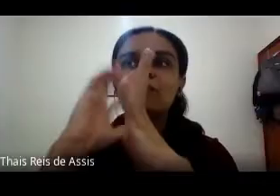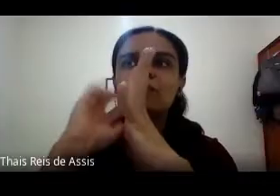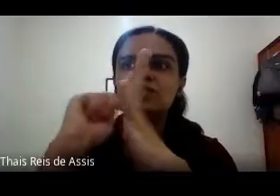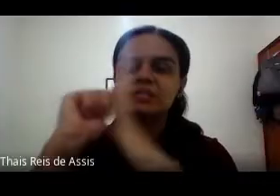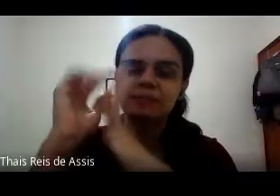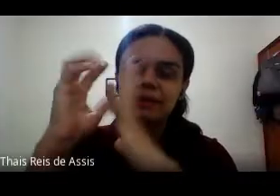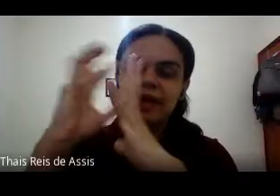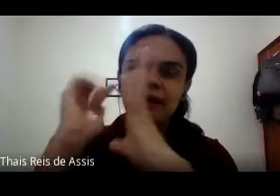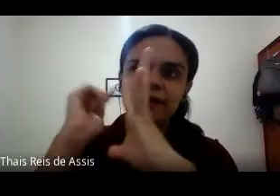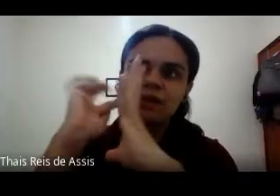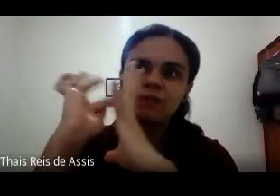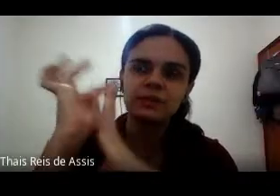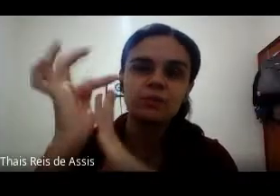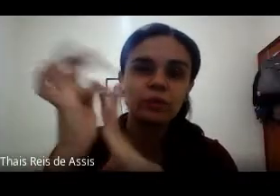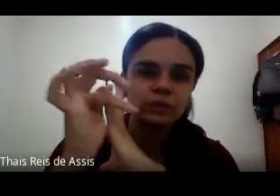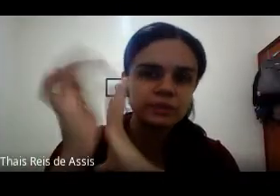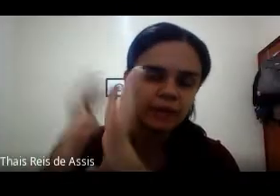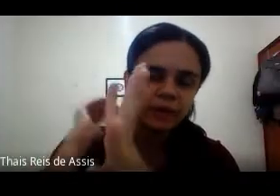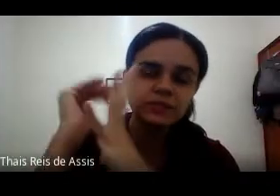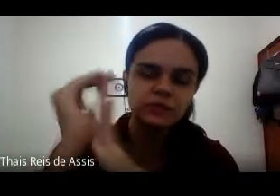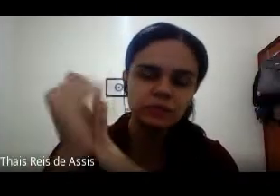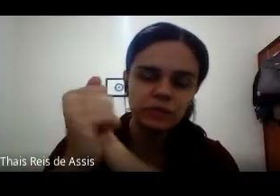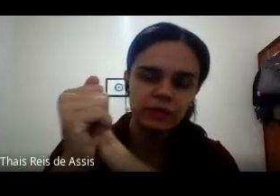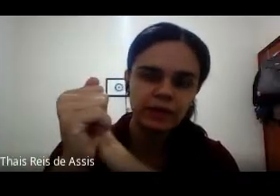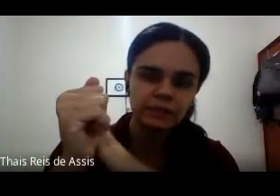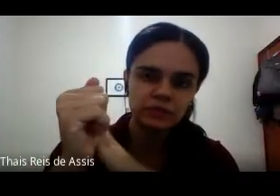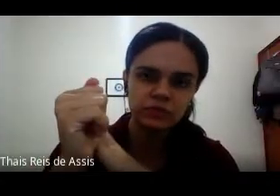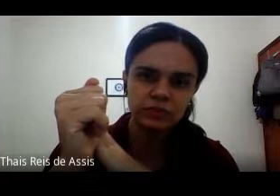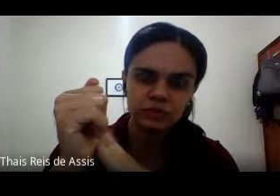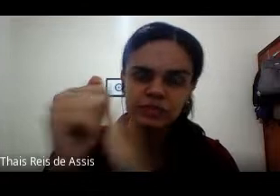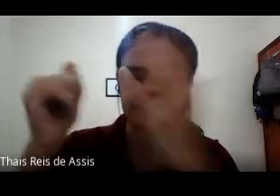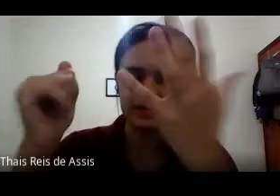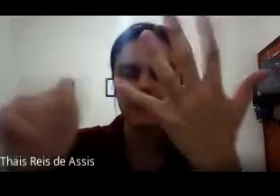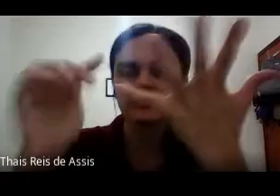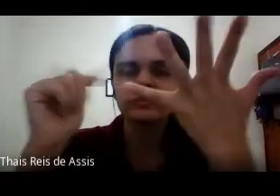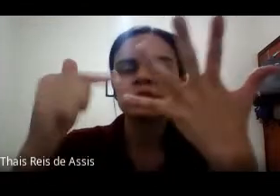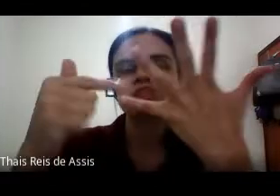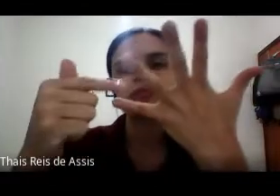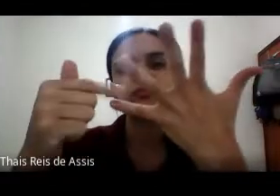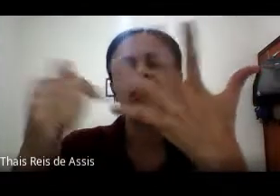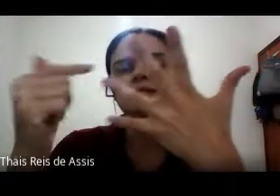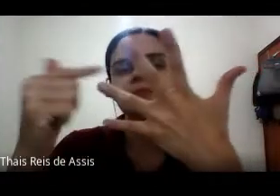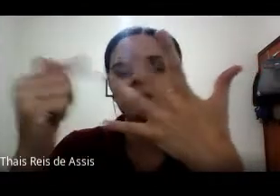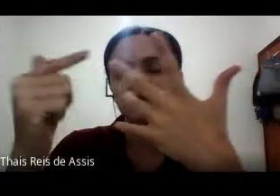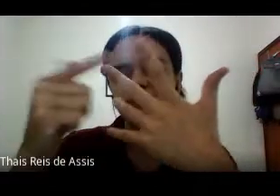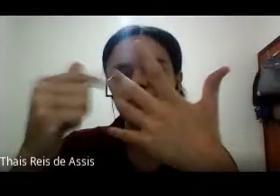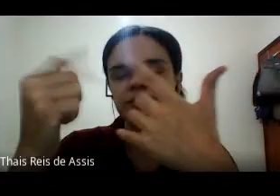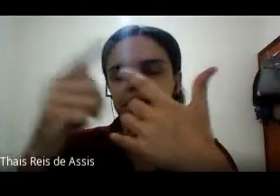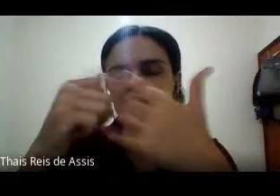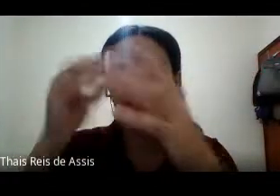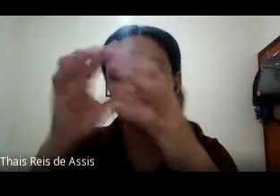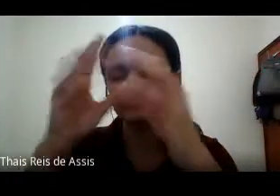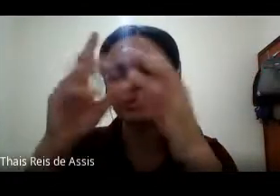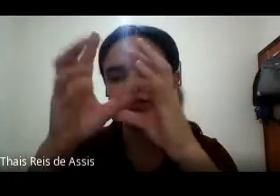Não. Multidisciplinar é como são muitos. A nossa estrutura curricular é uma estrutura multidisciplinar. A gente tem português, matemática,